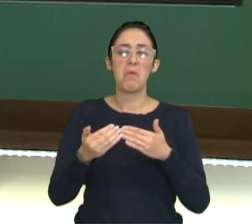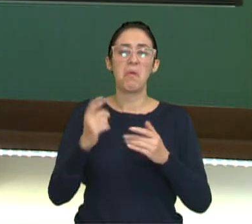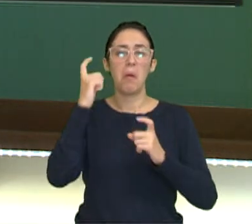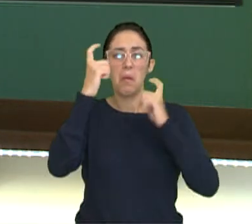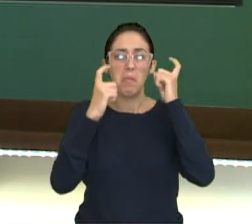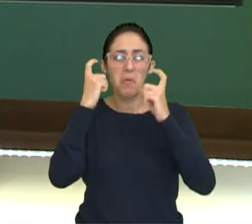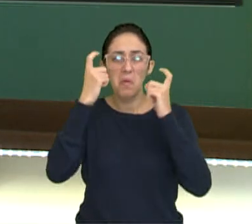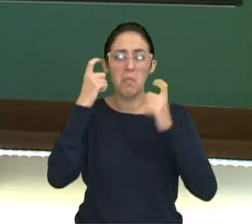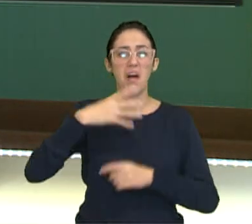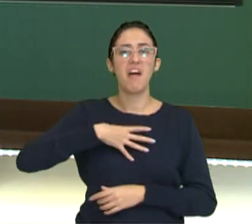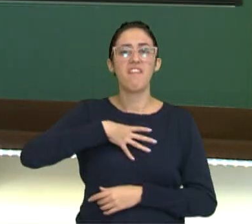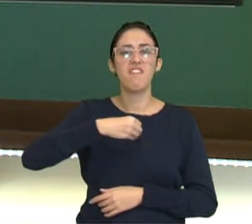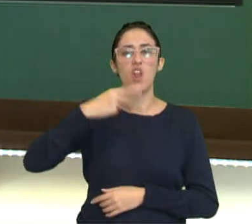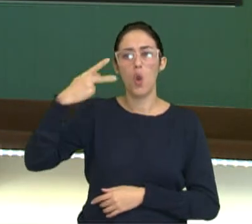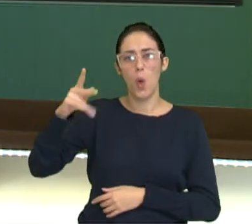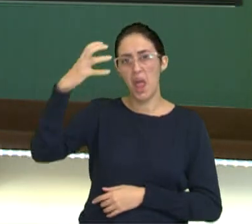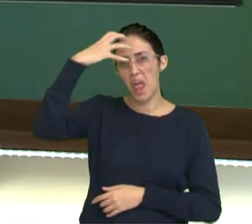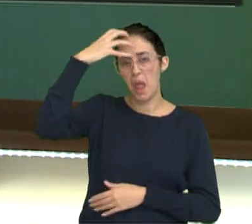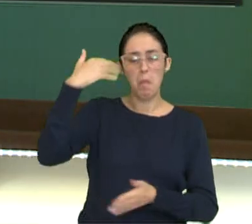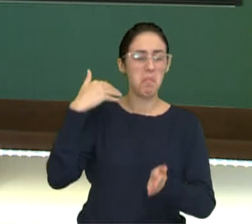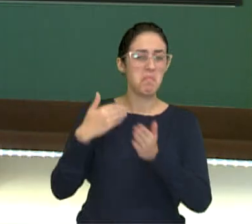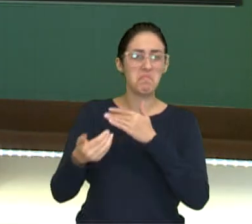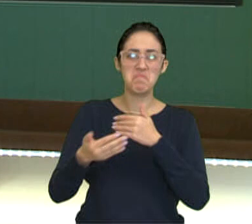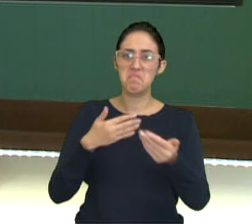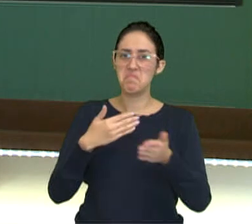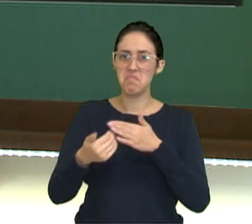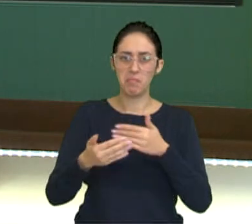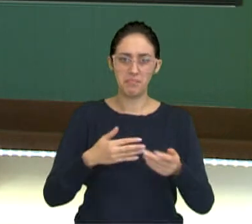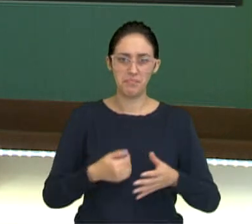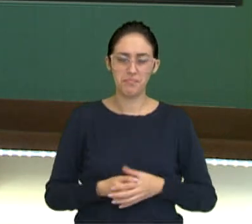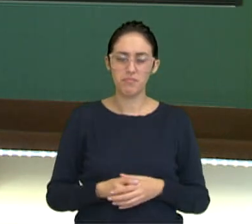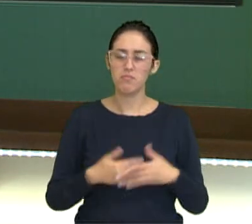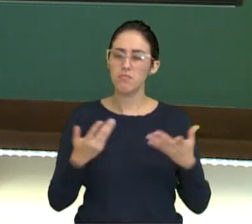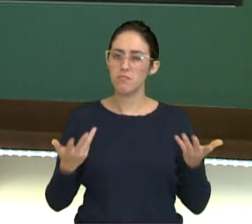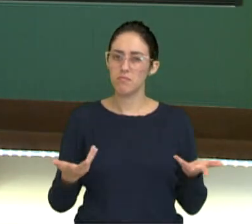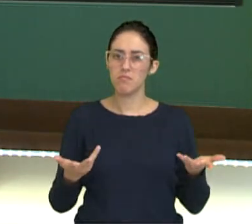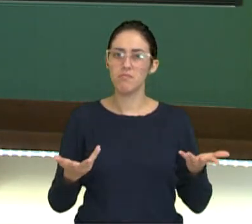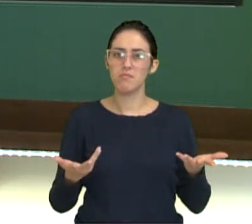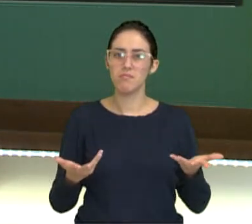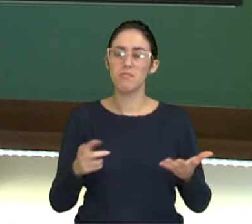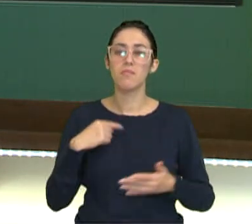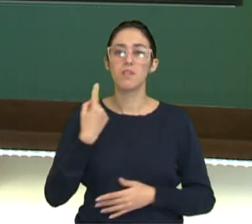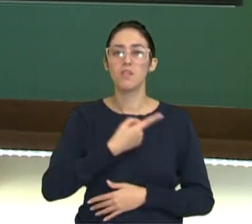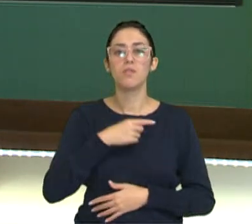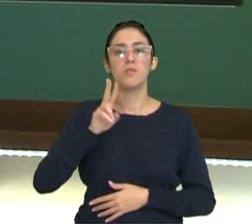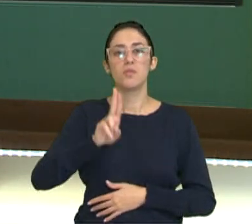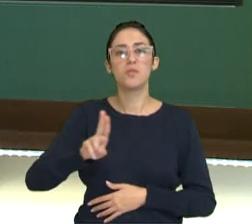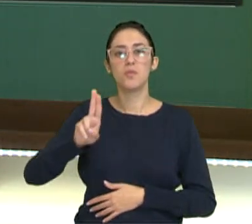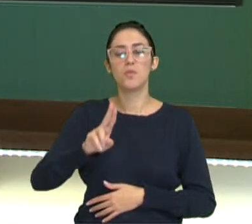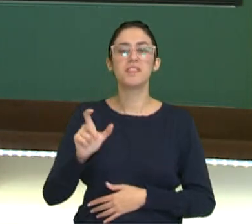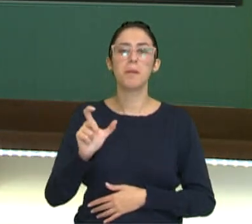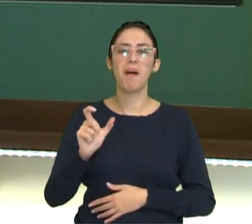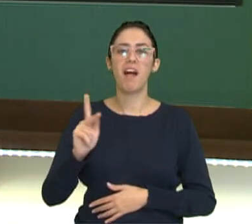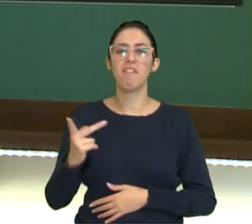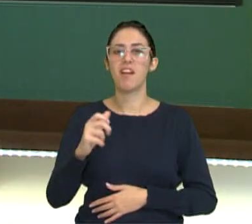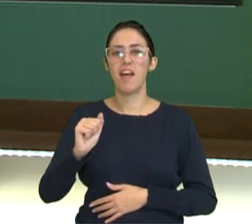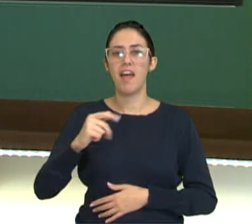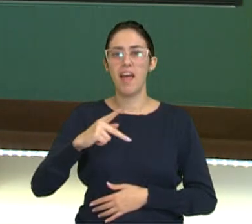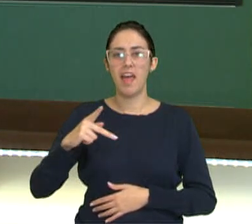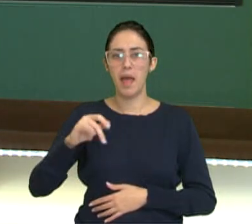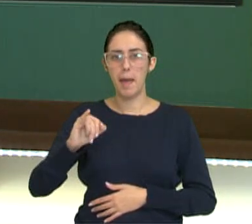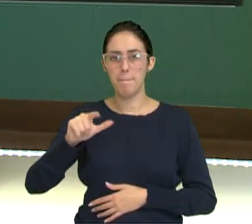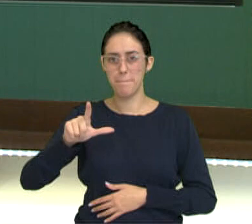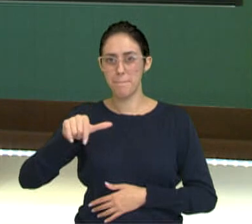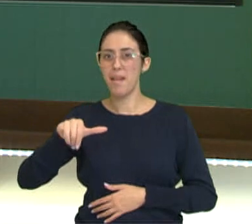importar com os filhos do rei, tá ok? Então aqui, pessoal, nós utilizamos a palavra happily ao invés do happy,